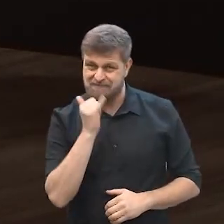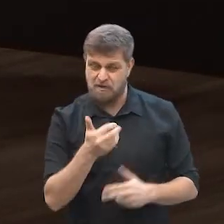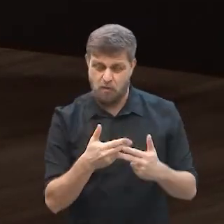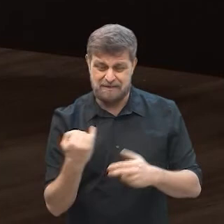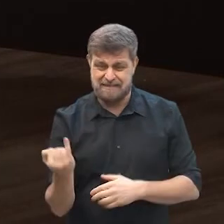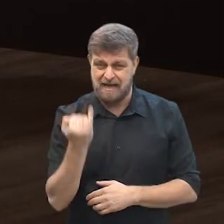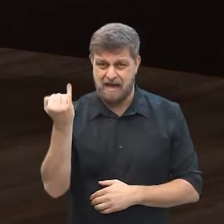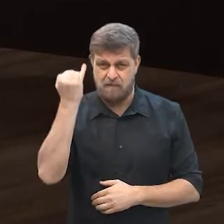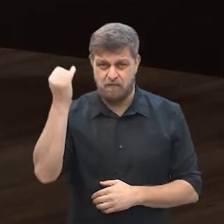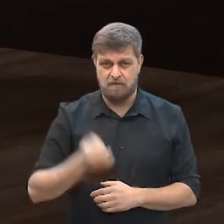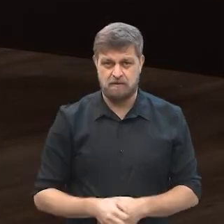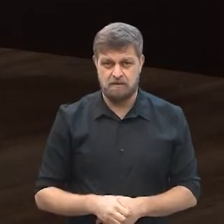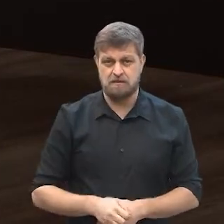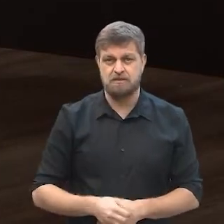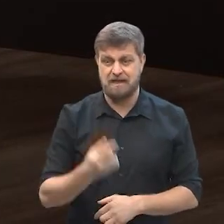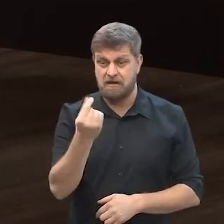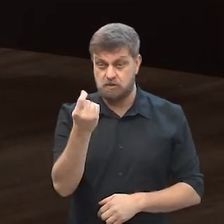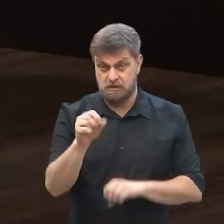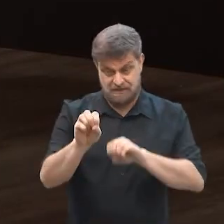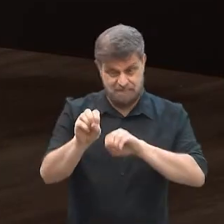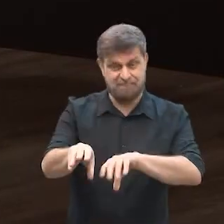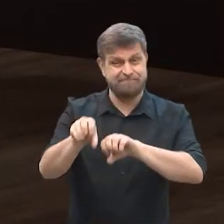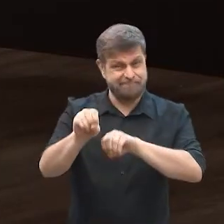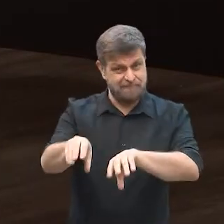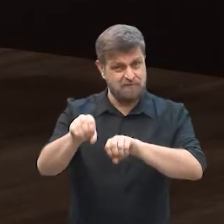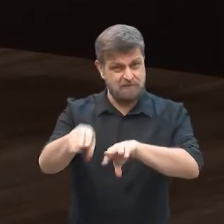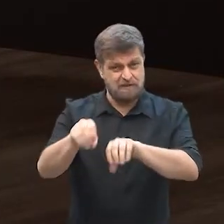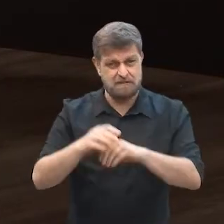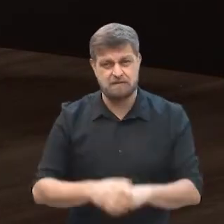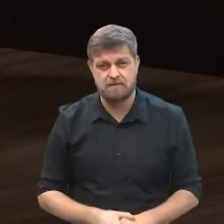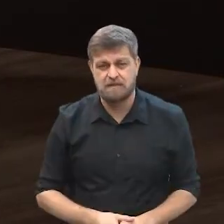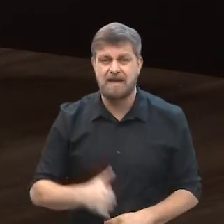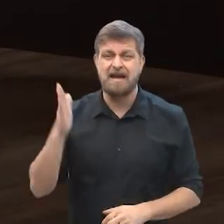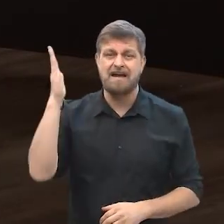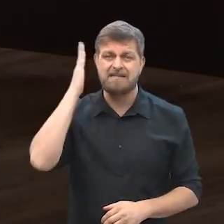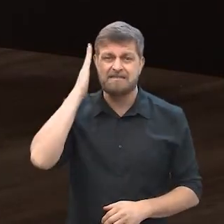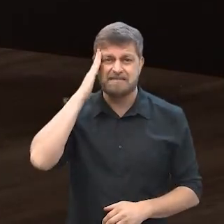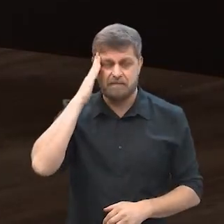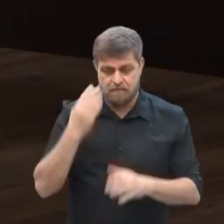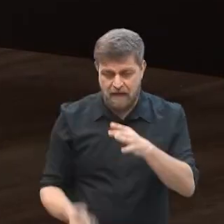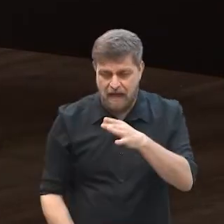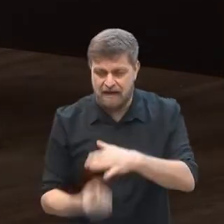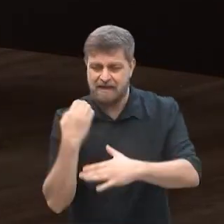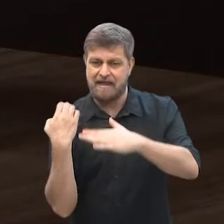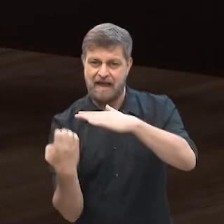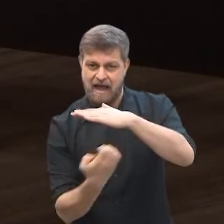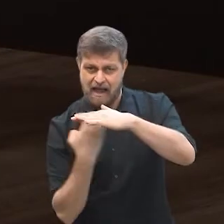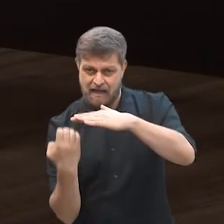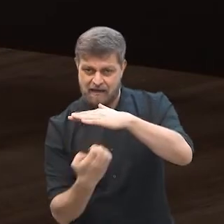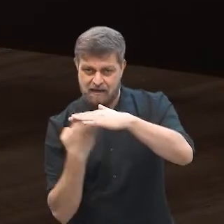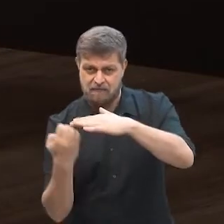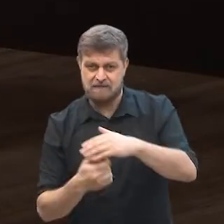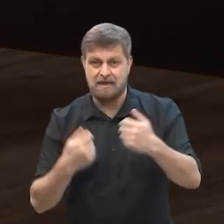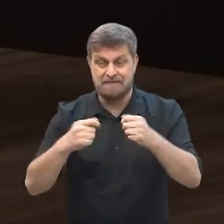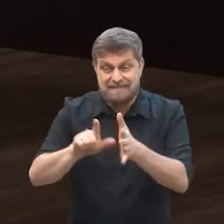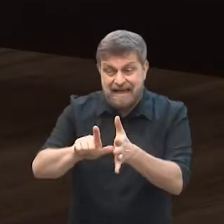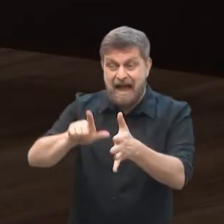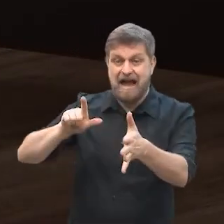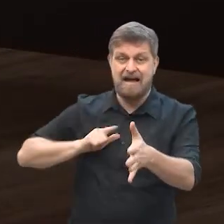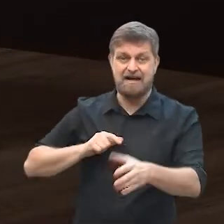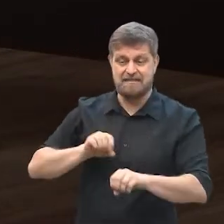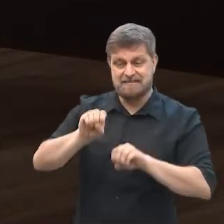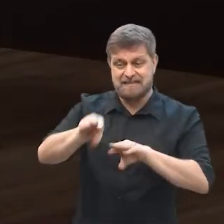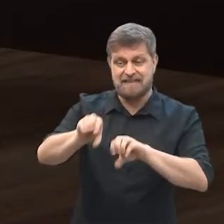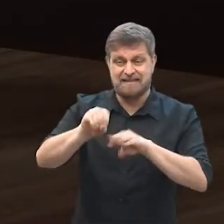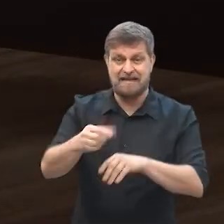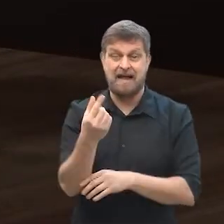a educação financeira. Claro que para empreender é preciso também ter a educação financeira.